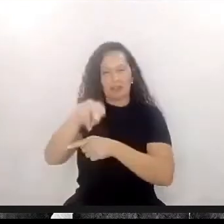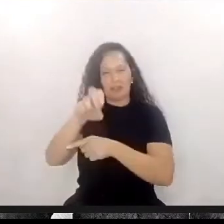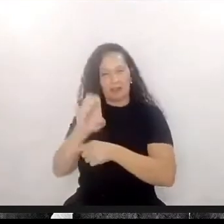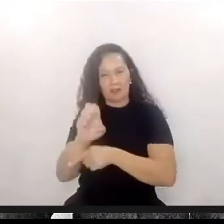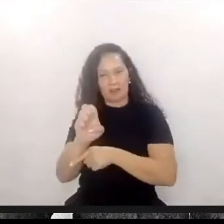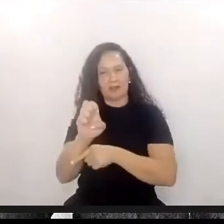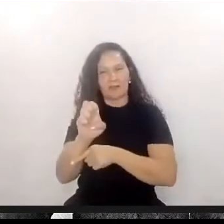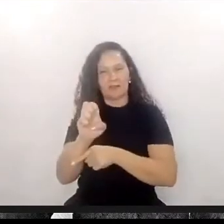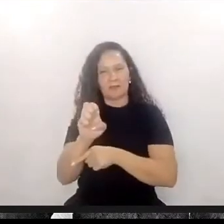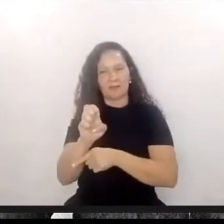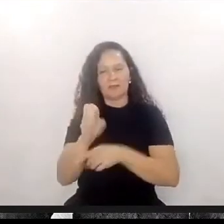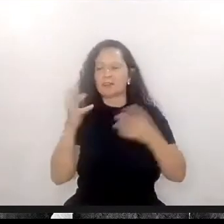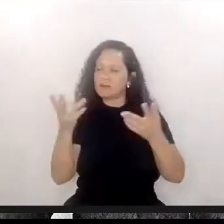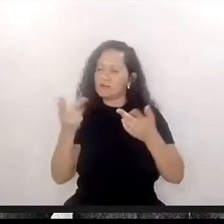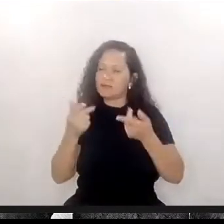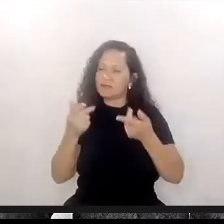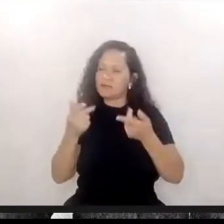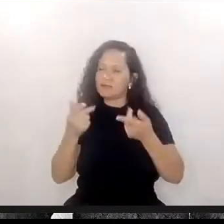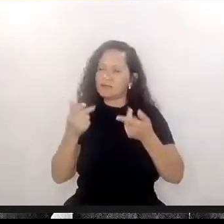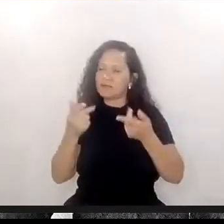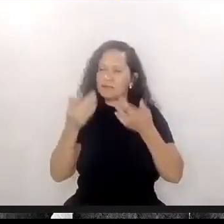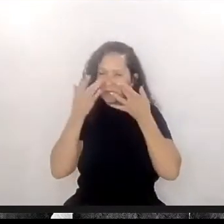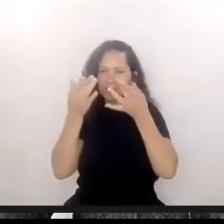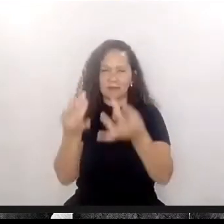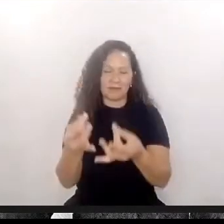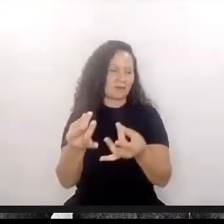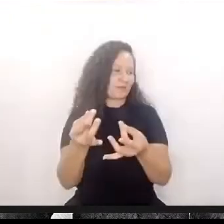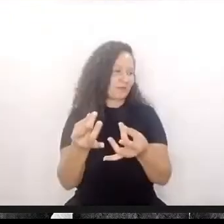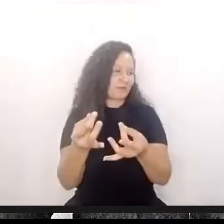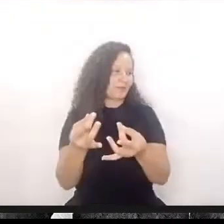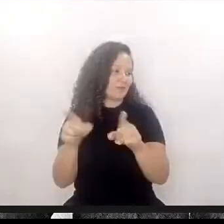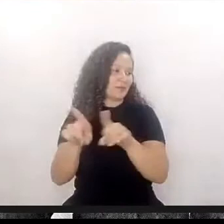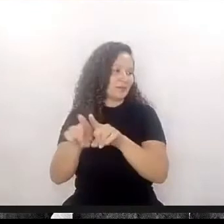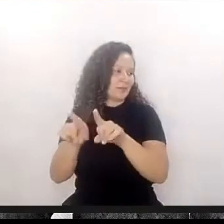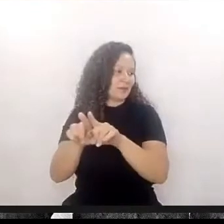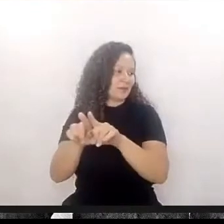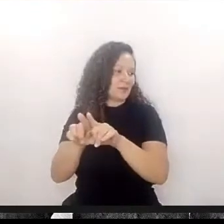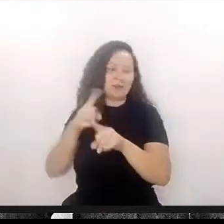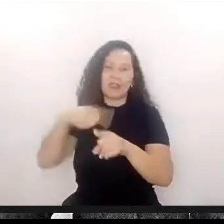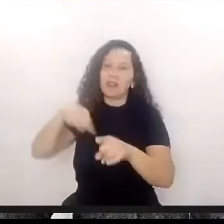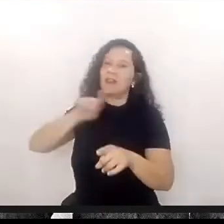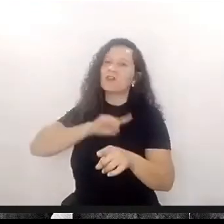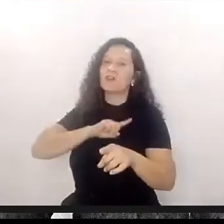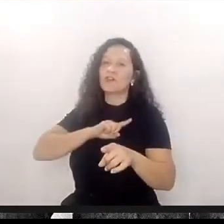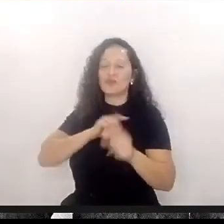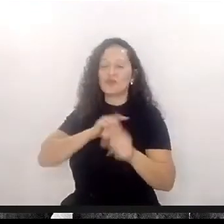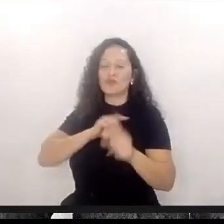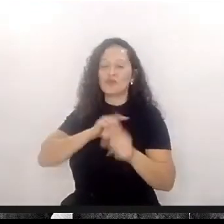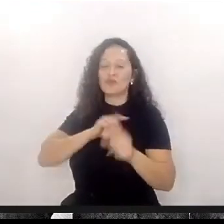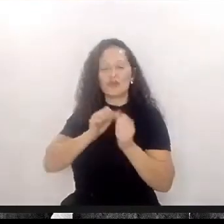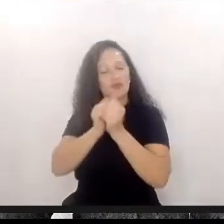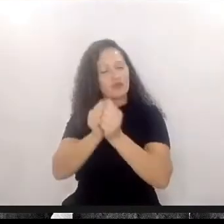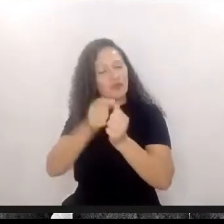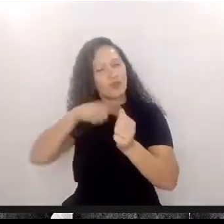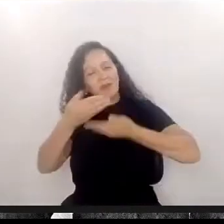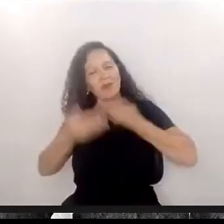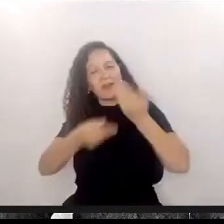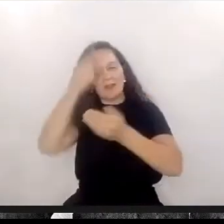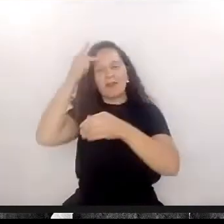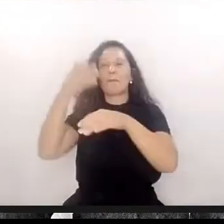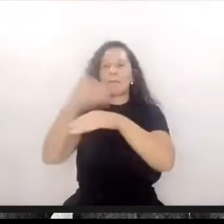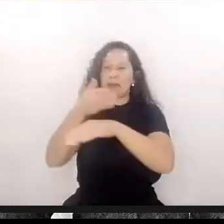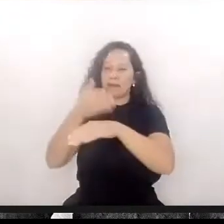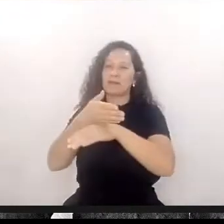apresentação e por estar aqui com a gente, comigo, para mediar essa conversa com os participantes. É realmente uma honra estar